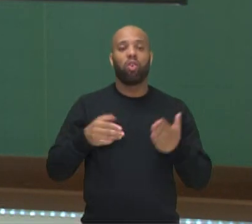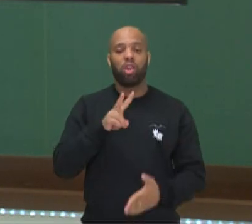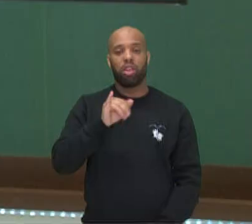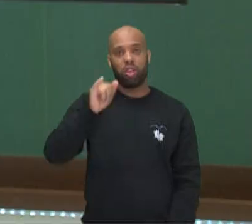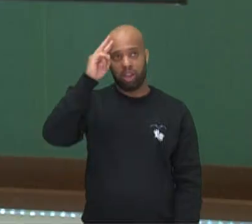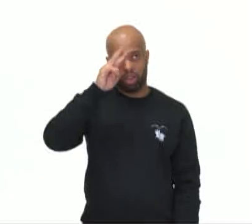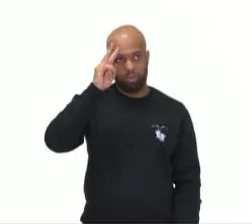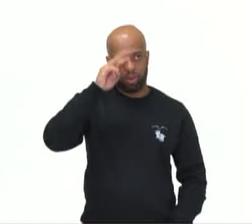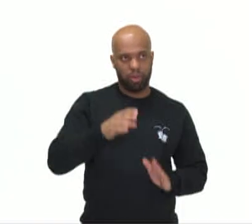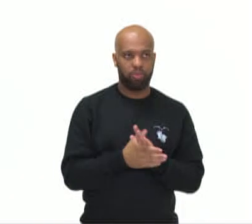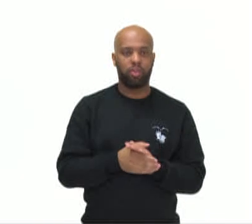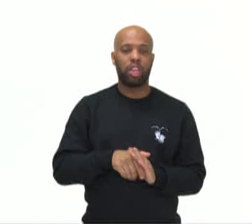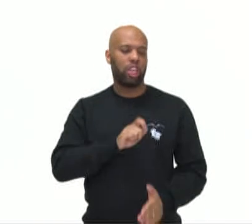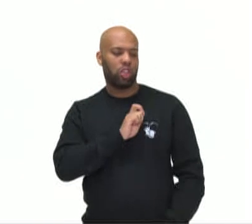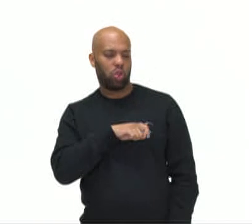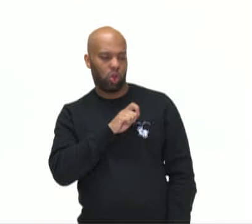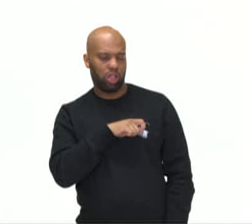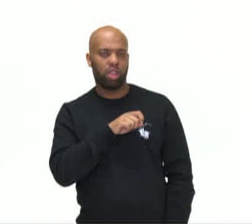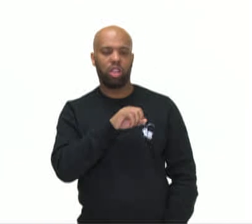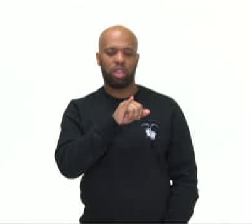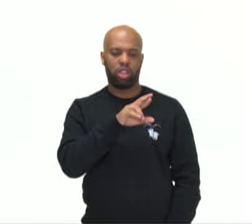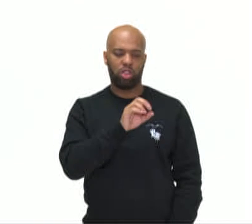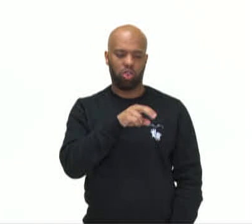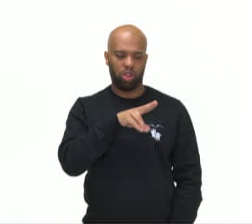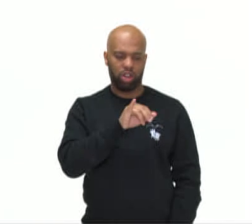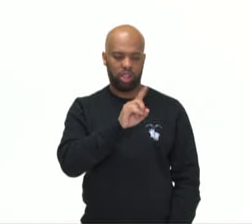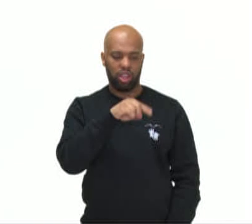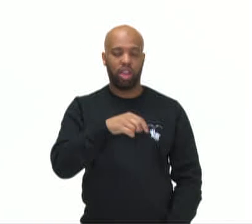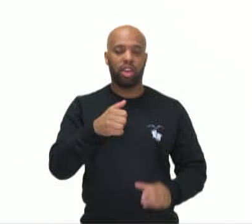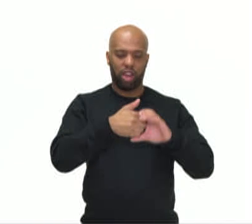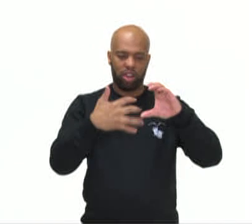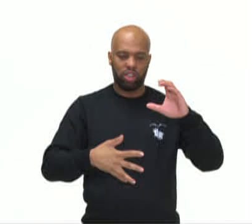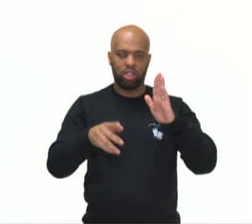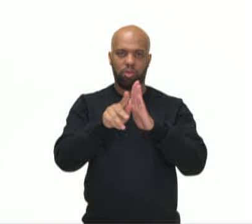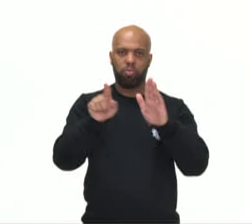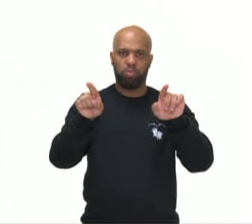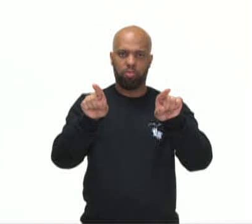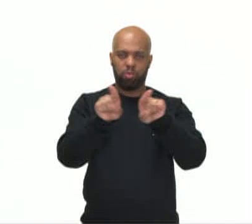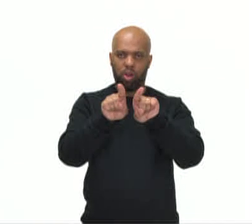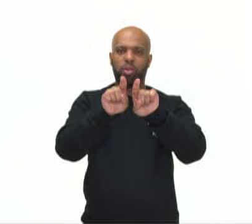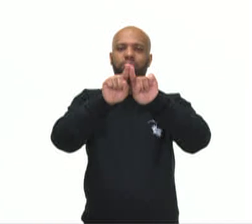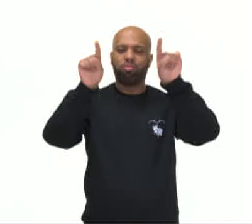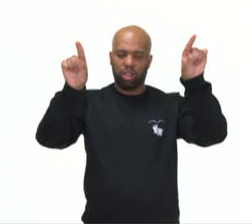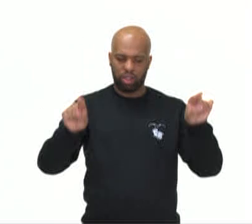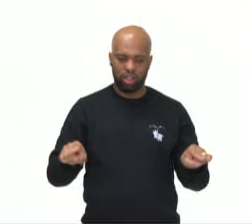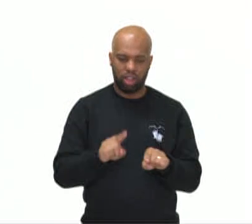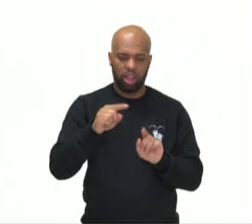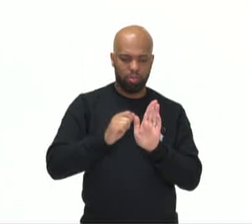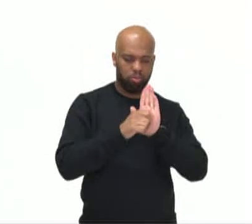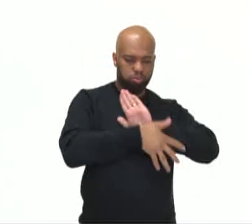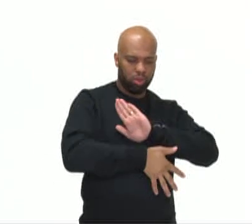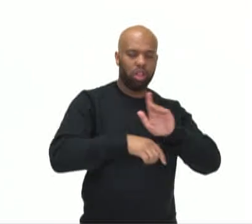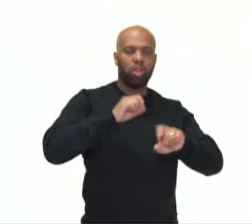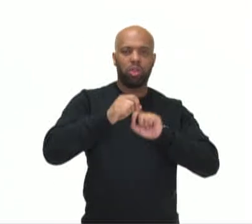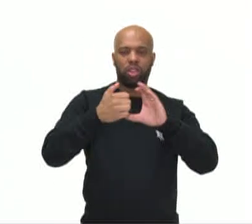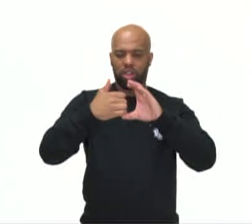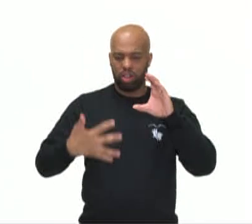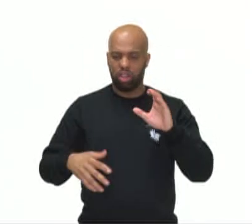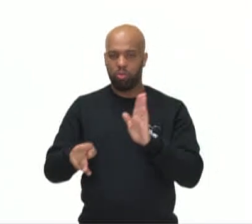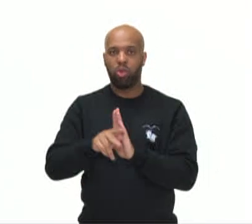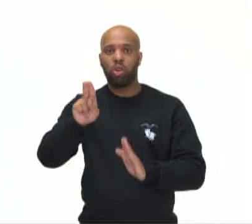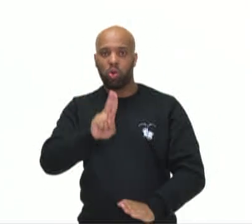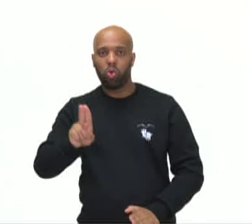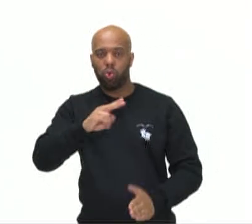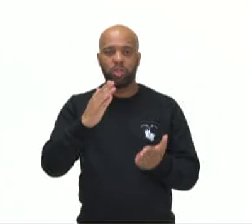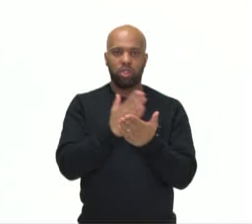Então, relembre, a ironia é uma das características da charge, né? É uma figura de linguagem que se caracteriza pelo uso